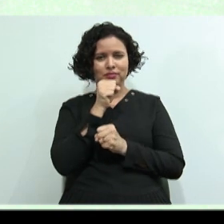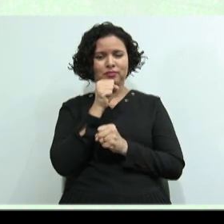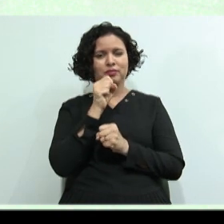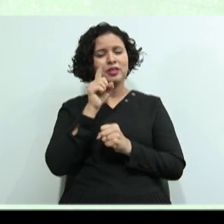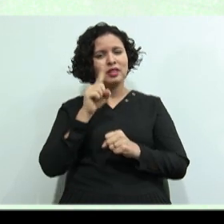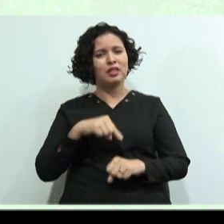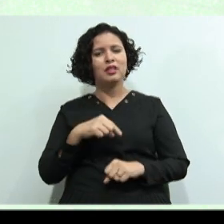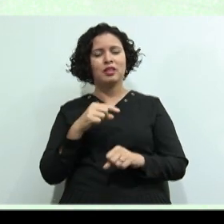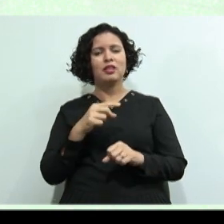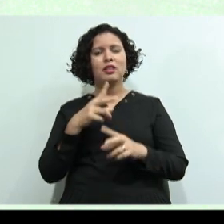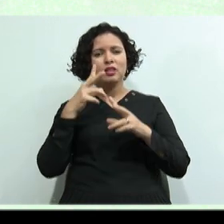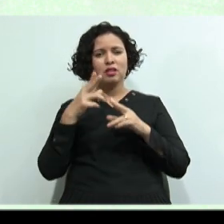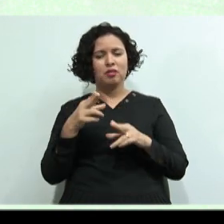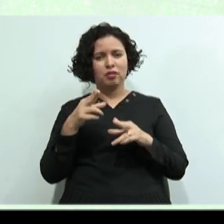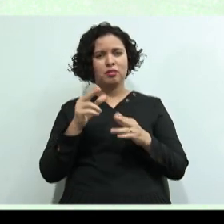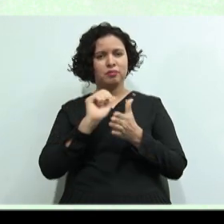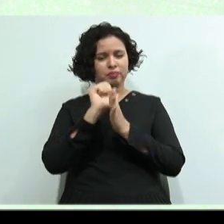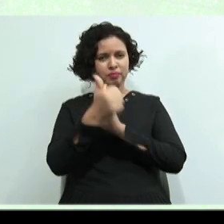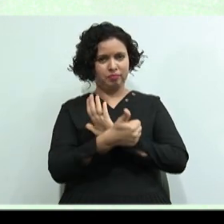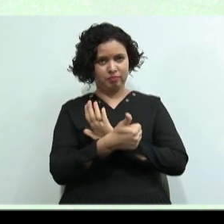a mesma configuração de mão.